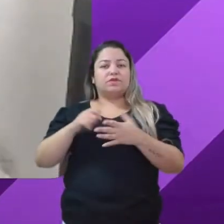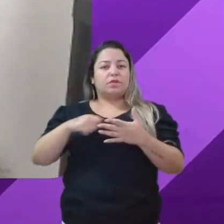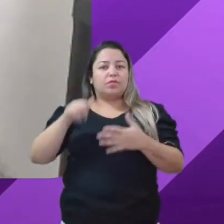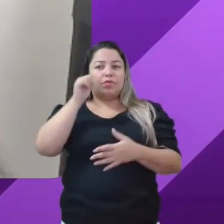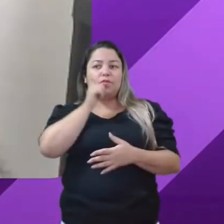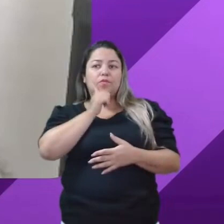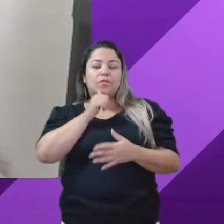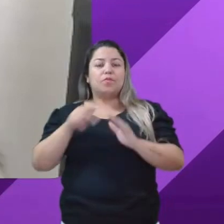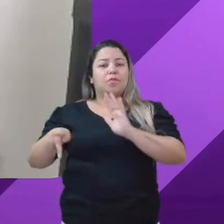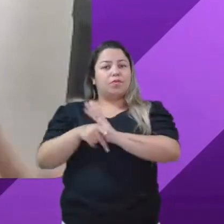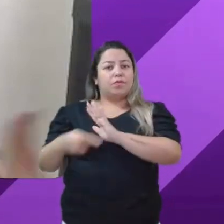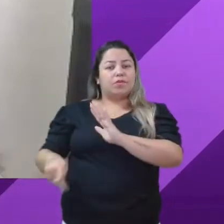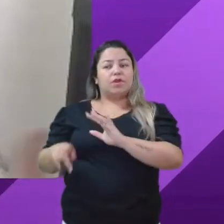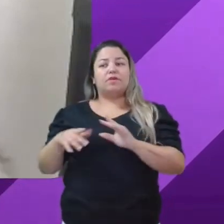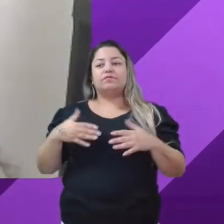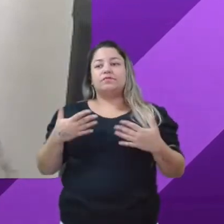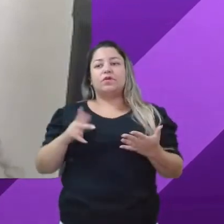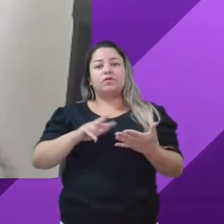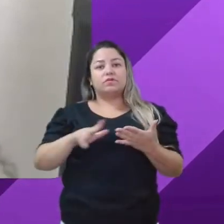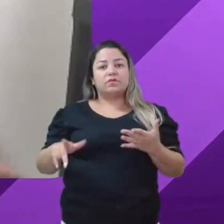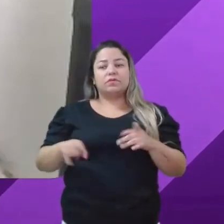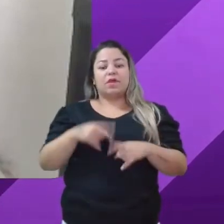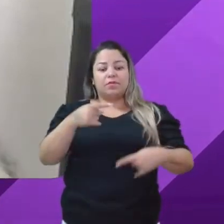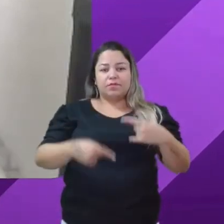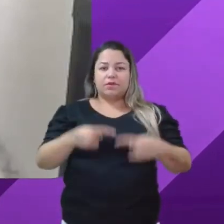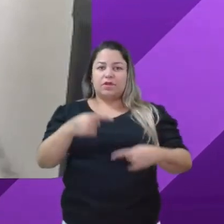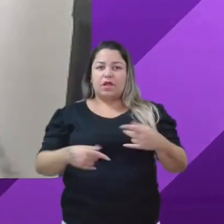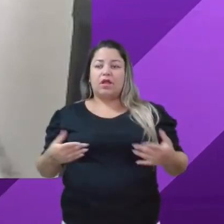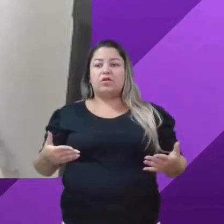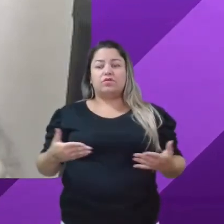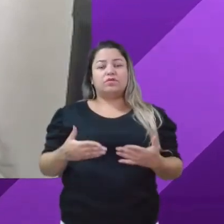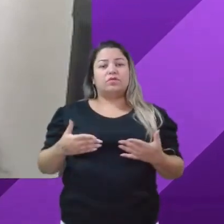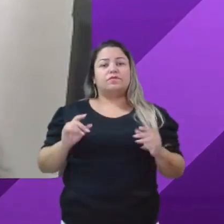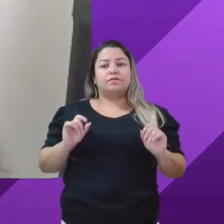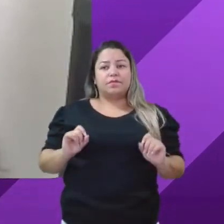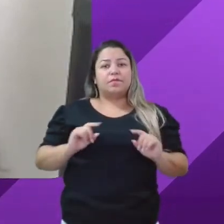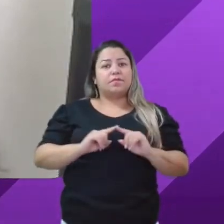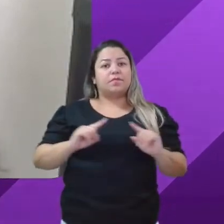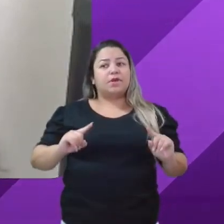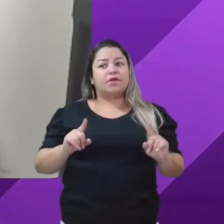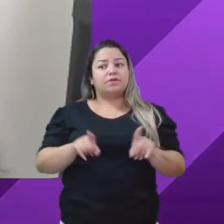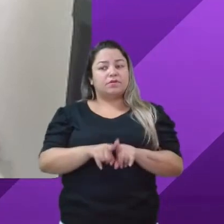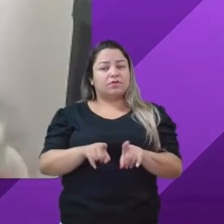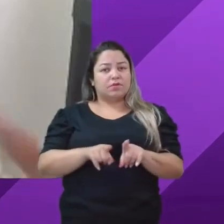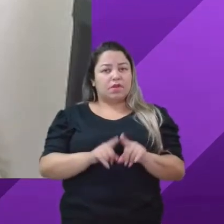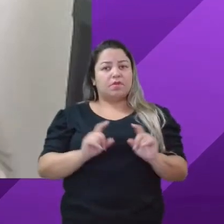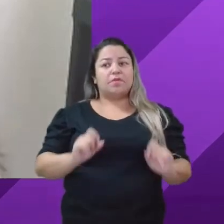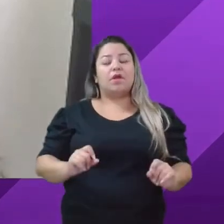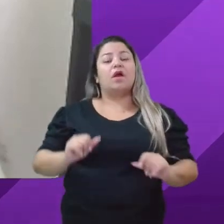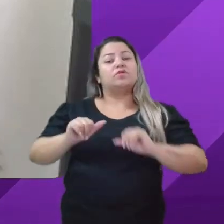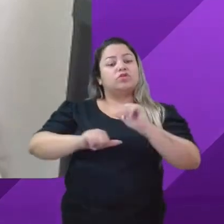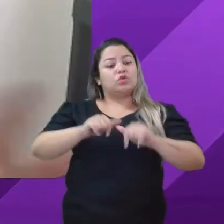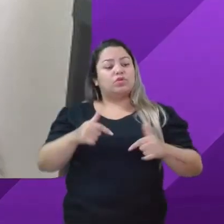mulheres, literatura feminista, enfim, que está muito em debate na atualidade, né, na literatura, mas se tornou